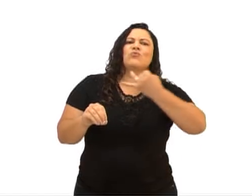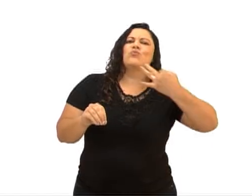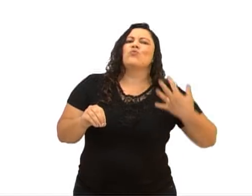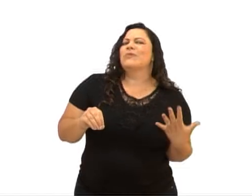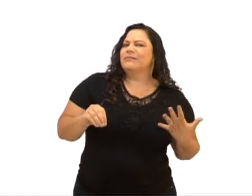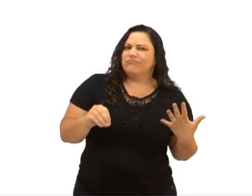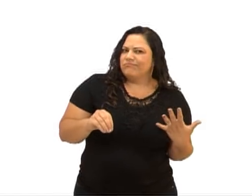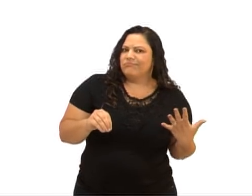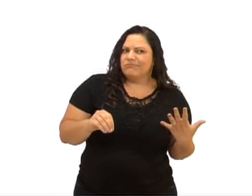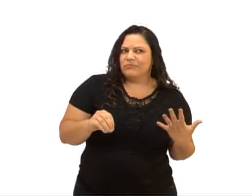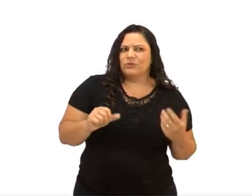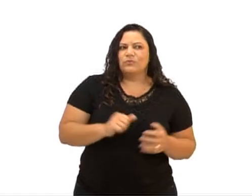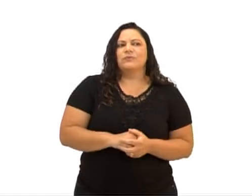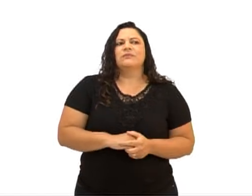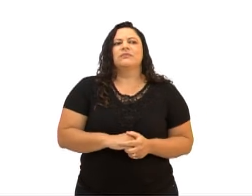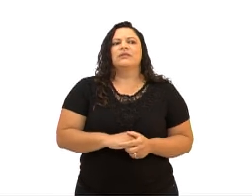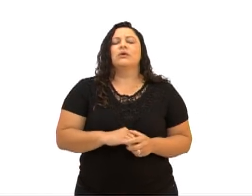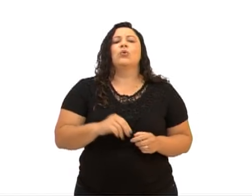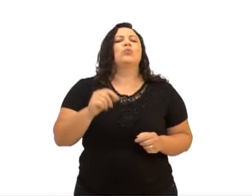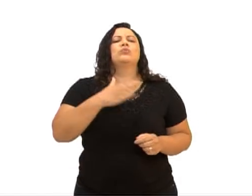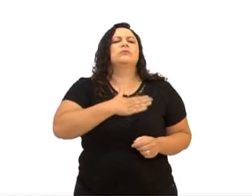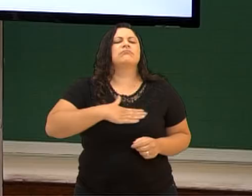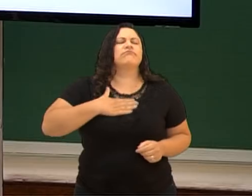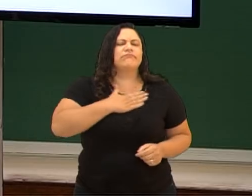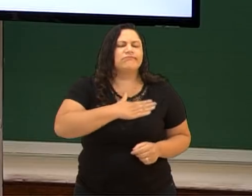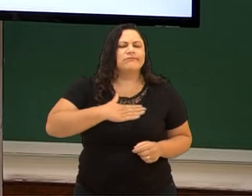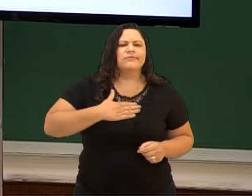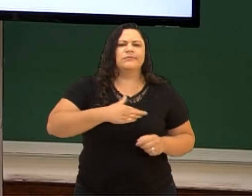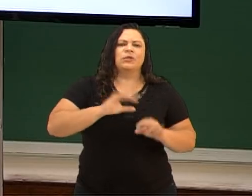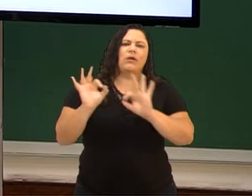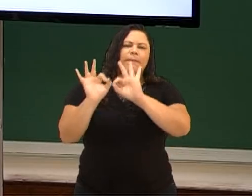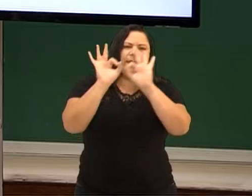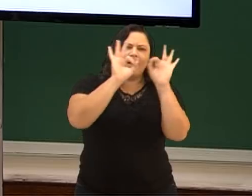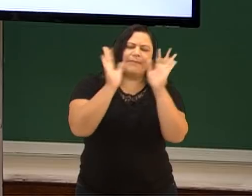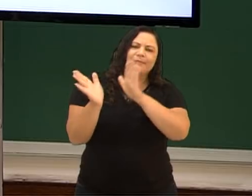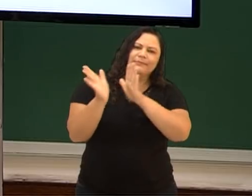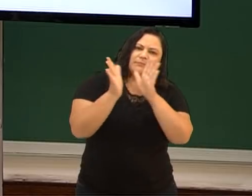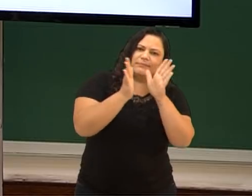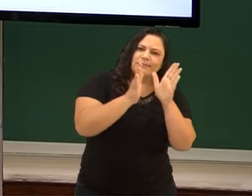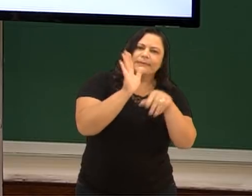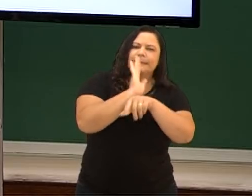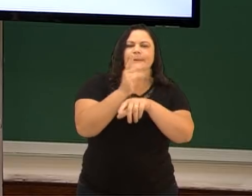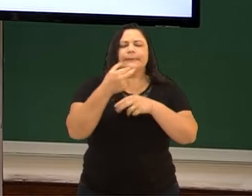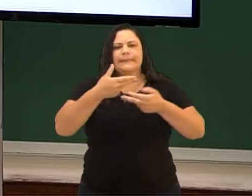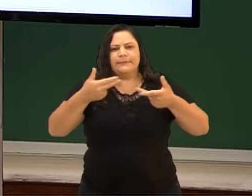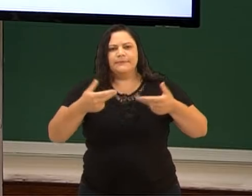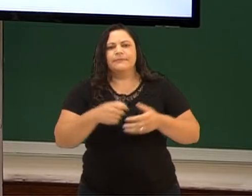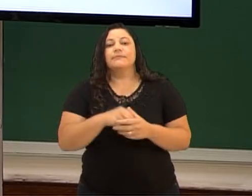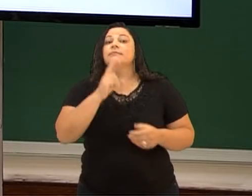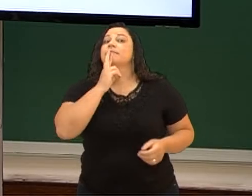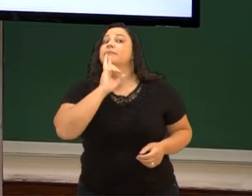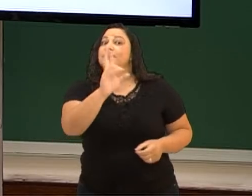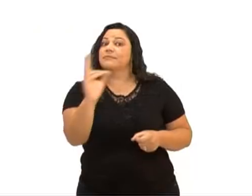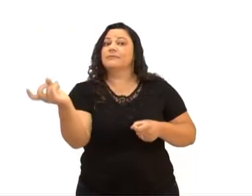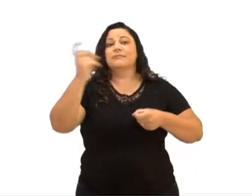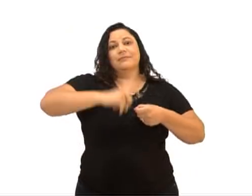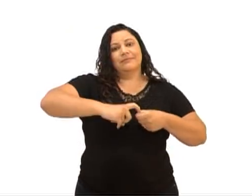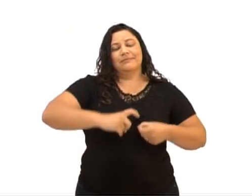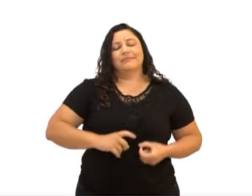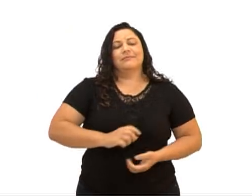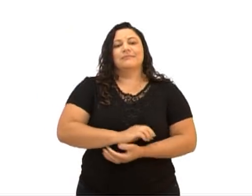10 alunos é quem? São aqueles que gostam do quê? De séries, certo? Respondam aí que a professora já